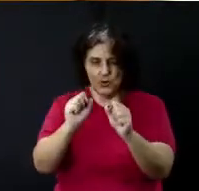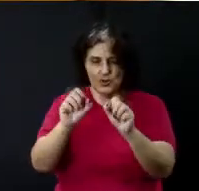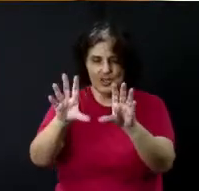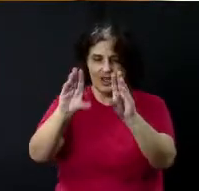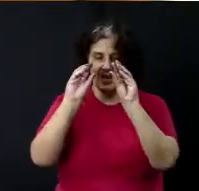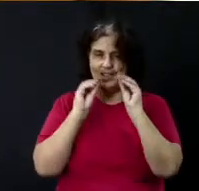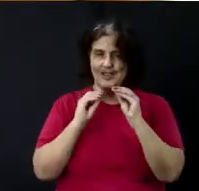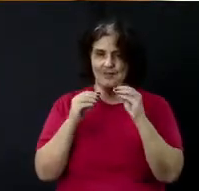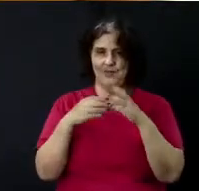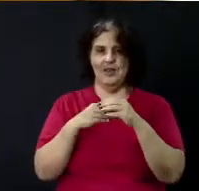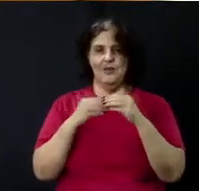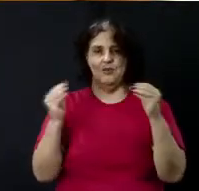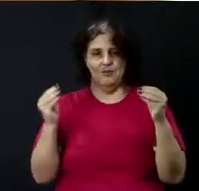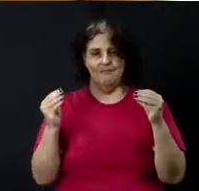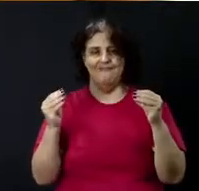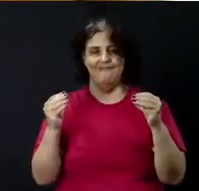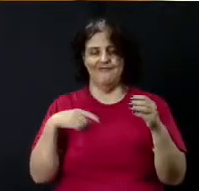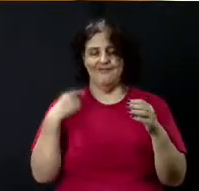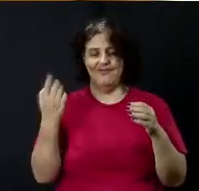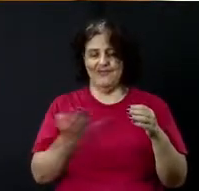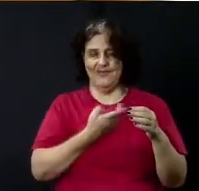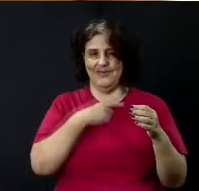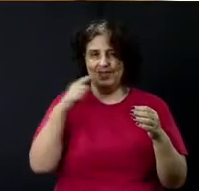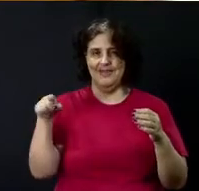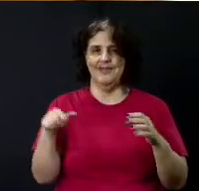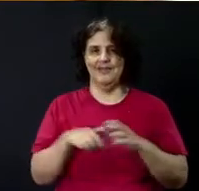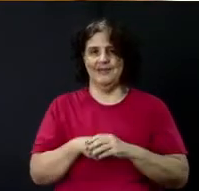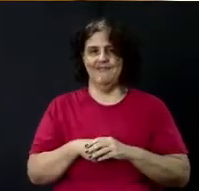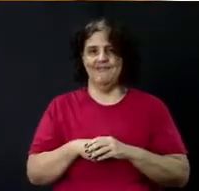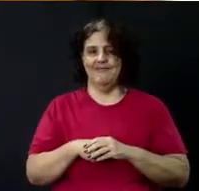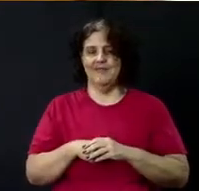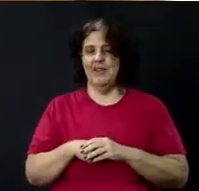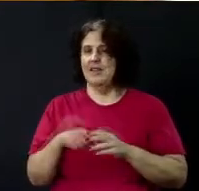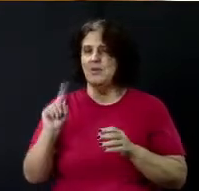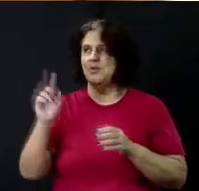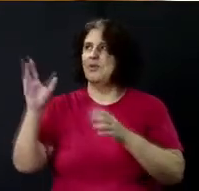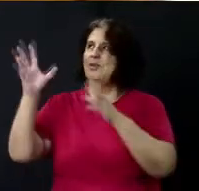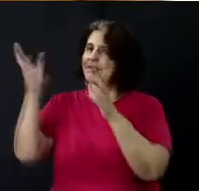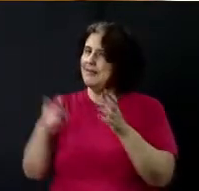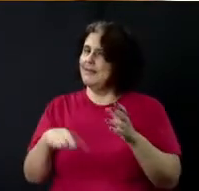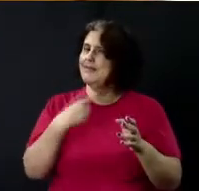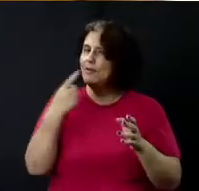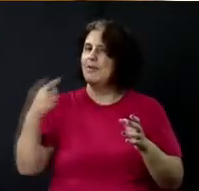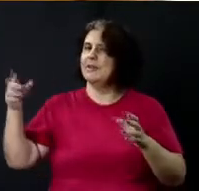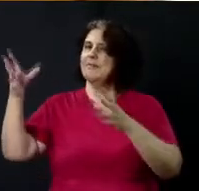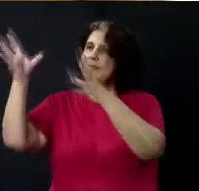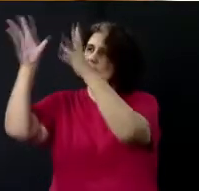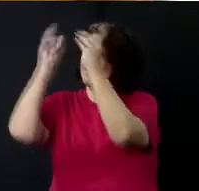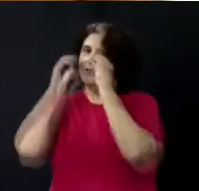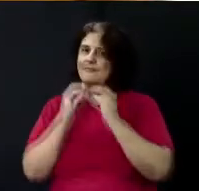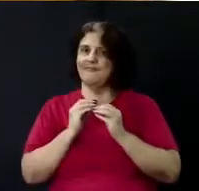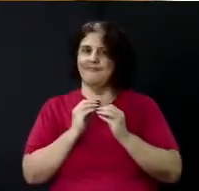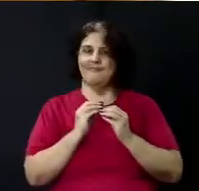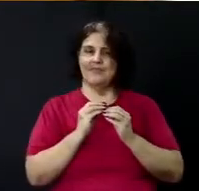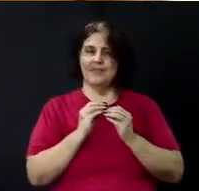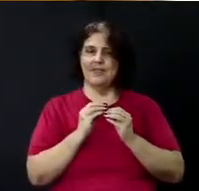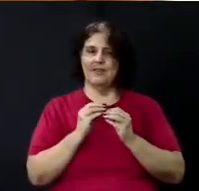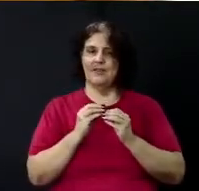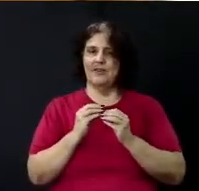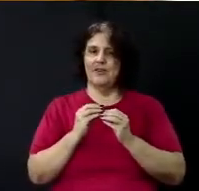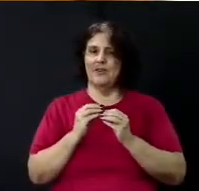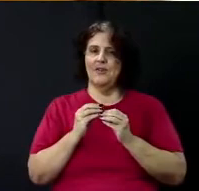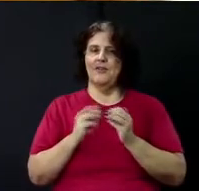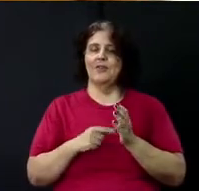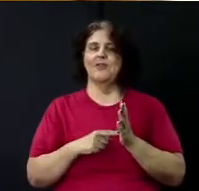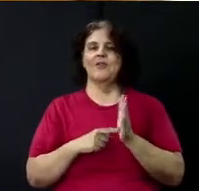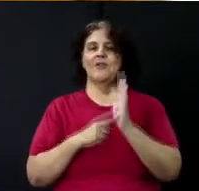um Salvador, receberam um Senhor. Vamos aplicar? Deixa eu aplicar para você